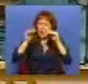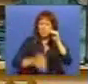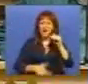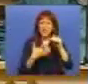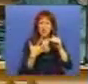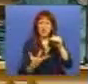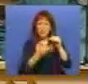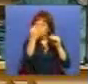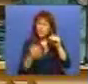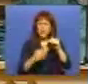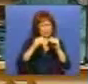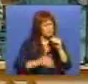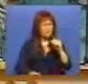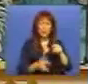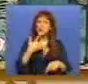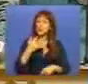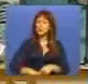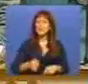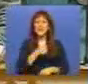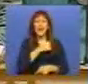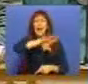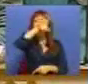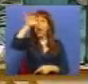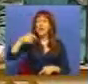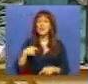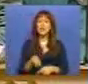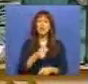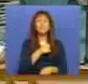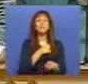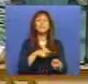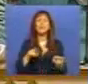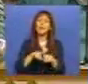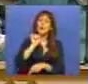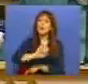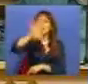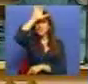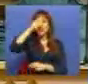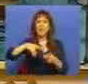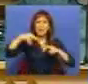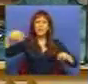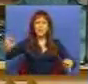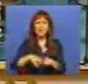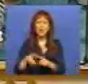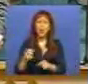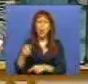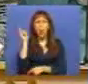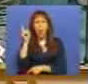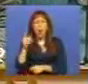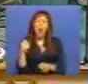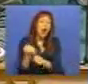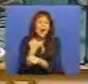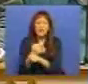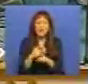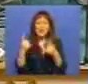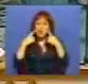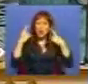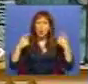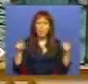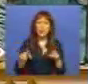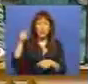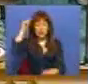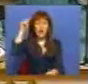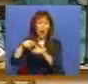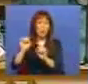de 5% do total de alojamentos residenciais são do Estado, das autarquias ou de entidades públicas com fins